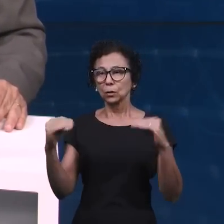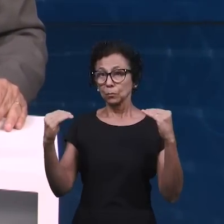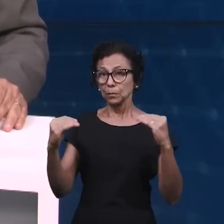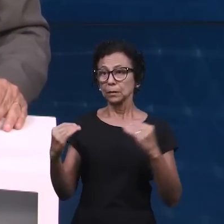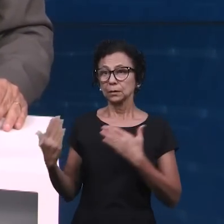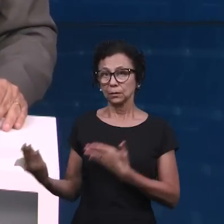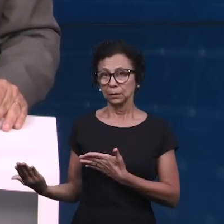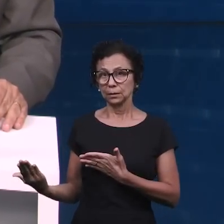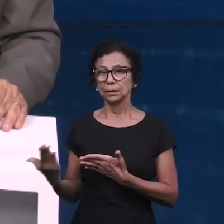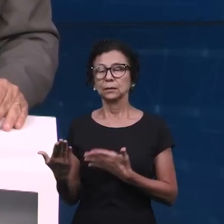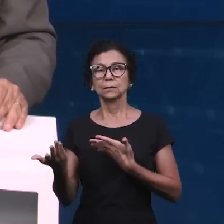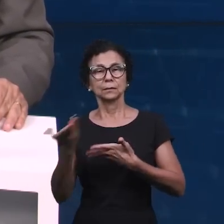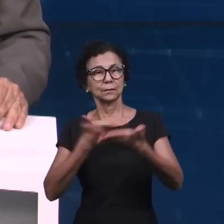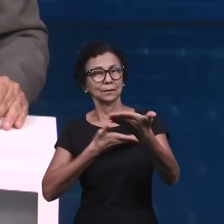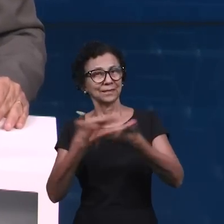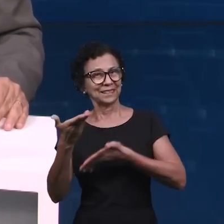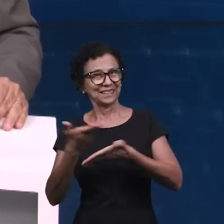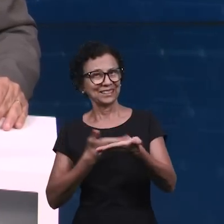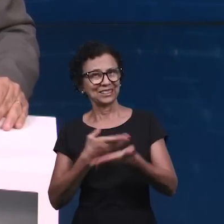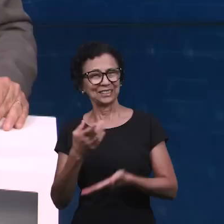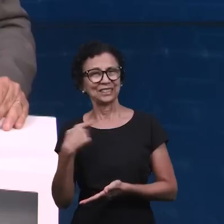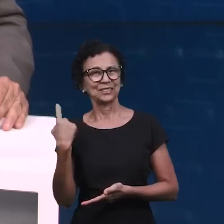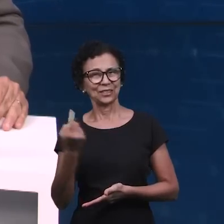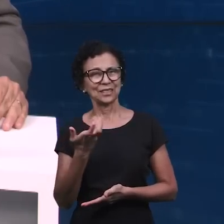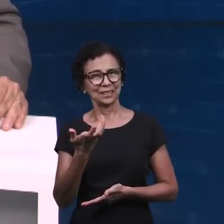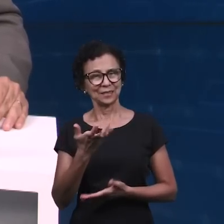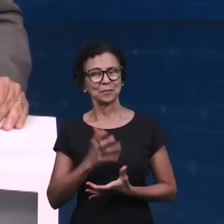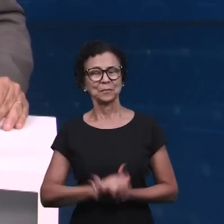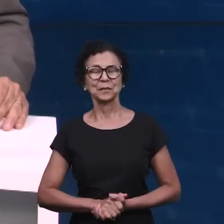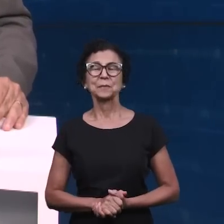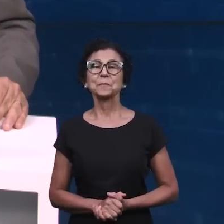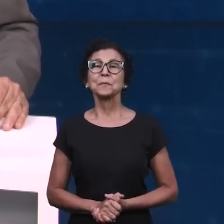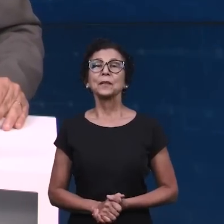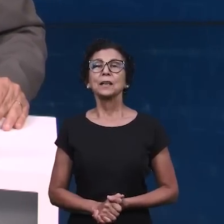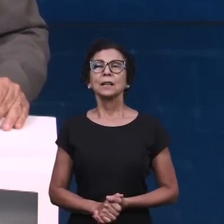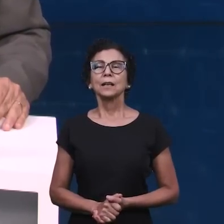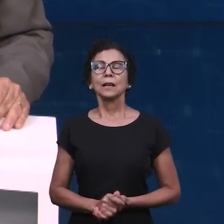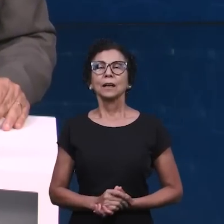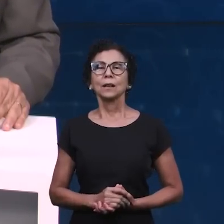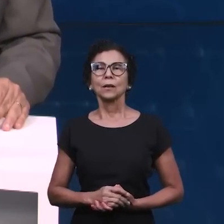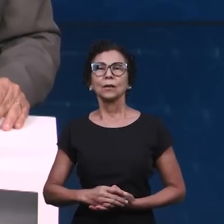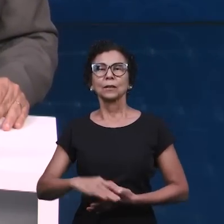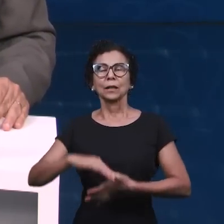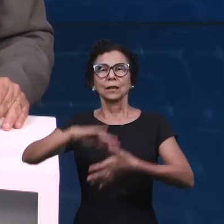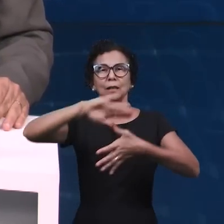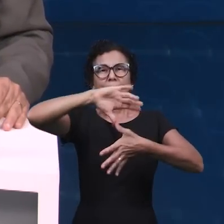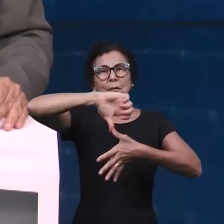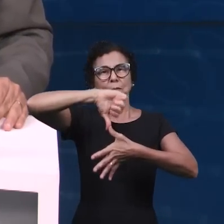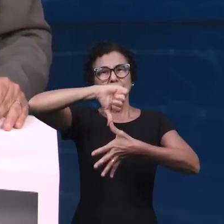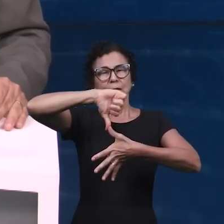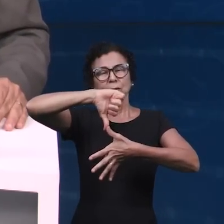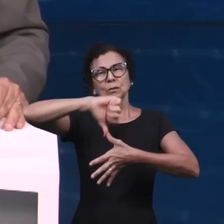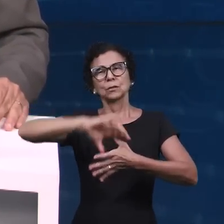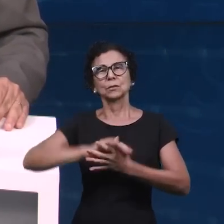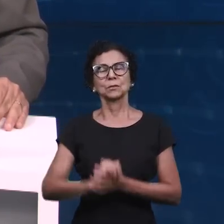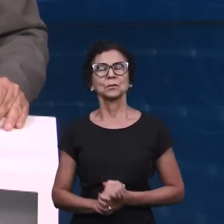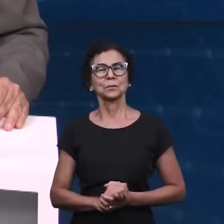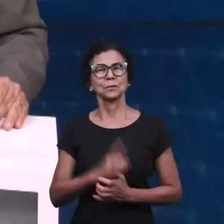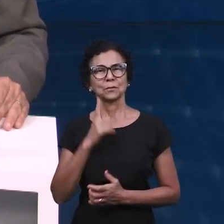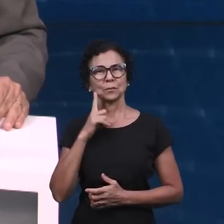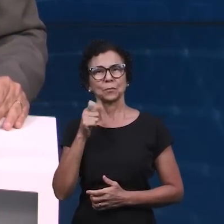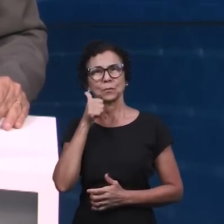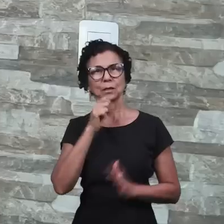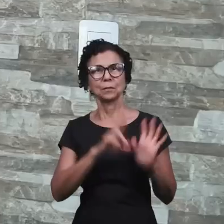pra gente, nós queremos interagir com você. Agora nós vamos falar sobre a América do Sul e o Caribe com a correspondente